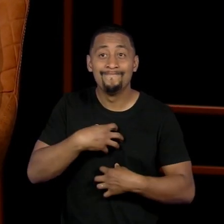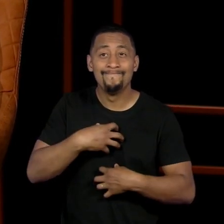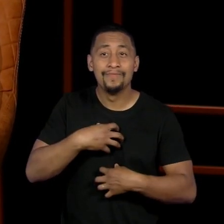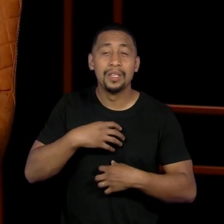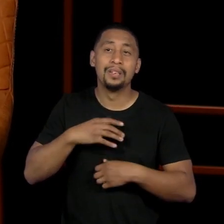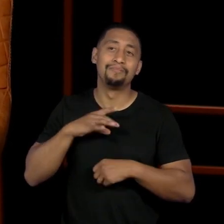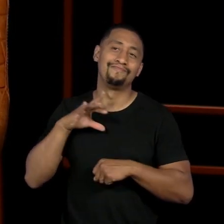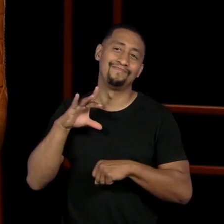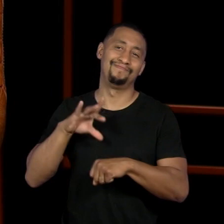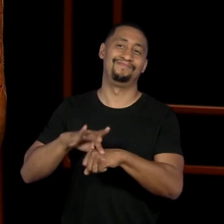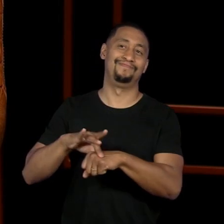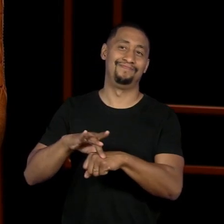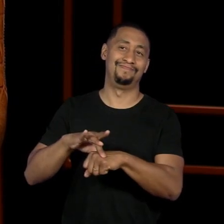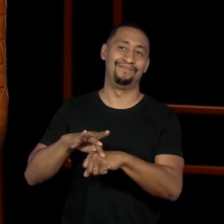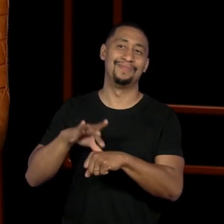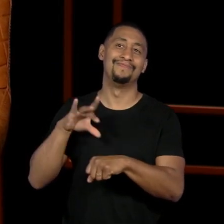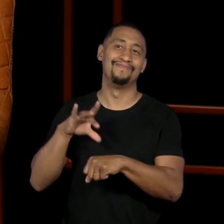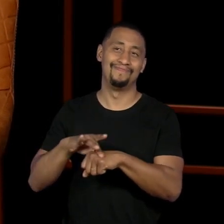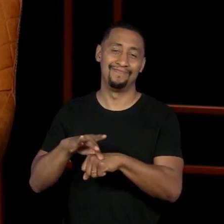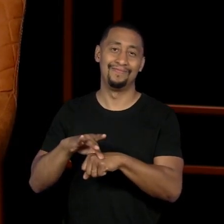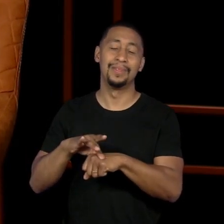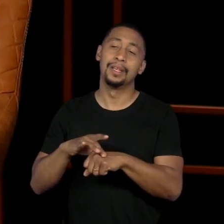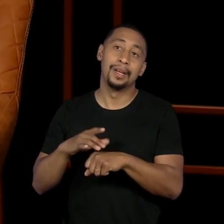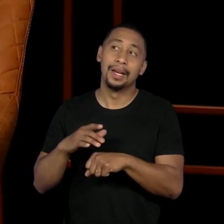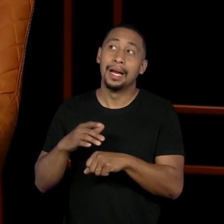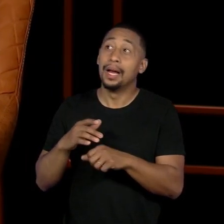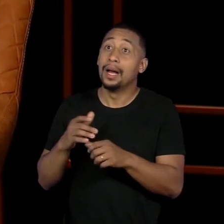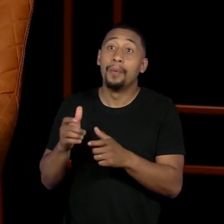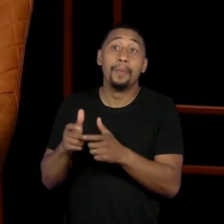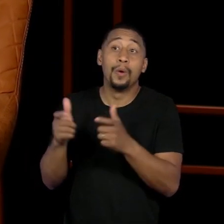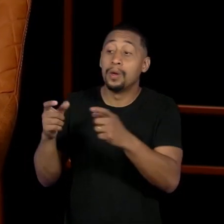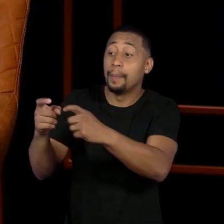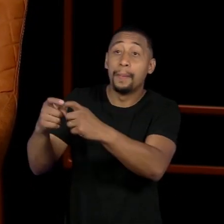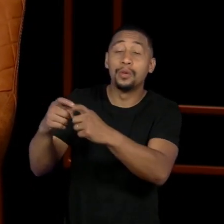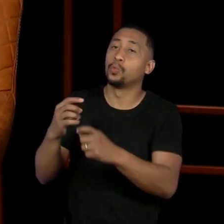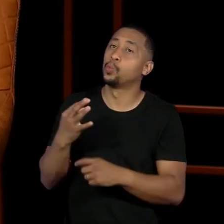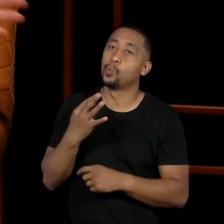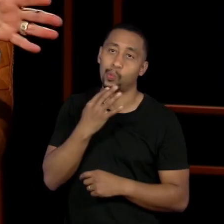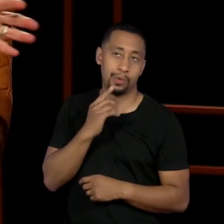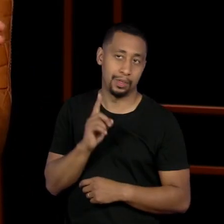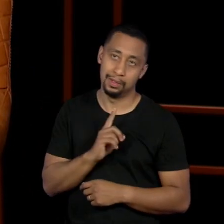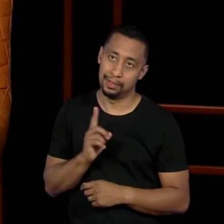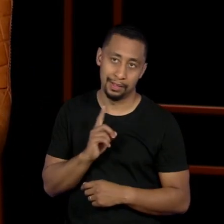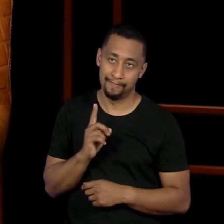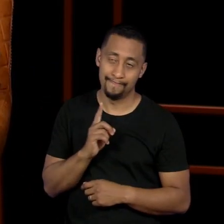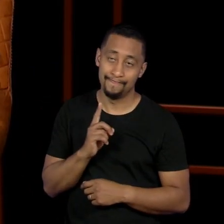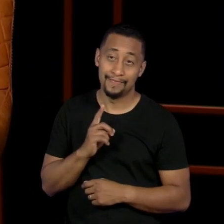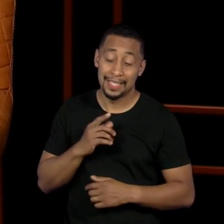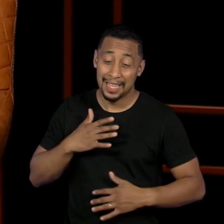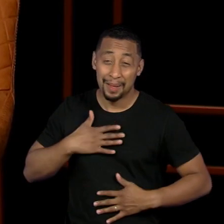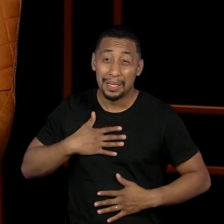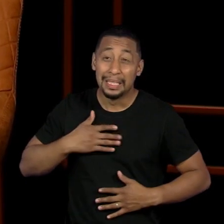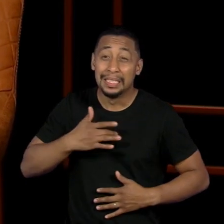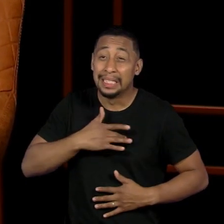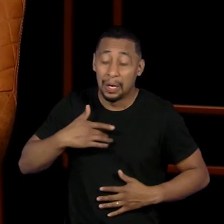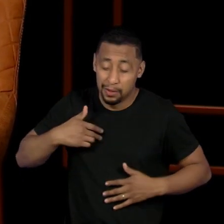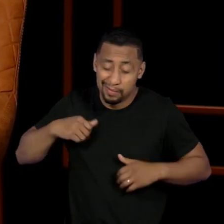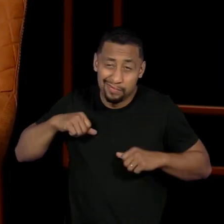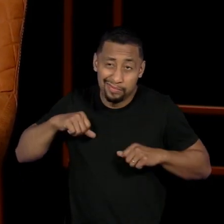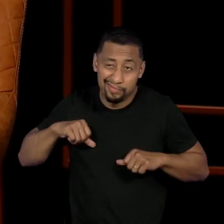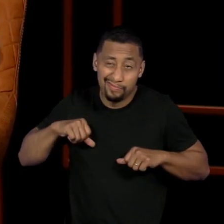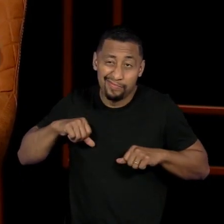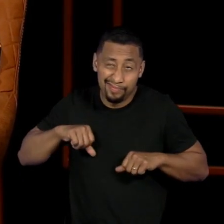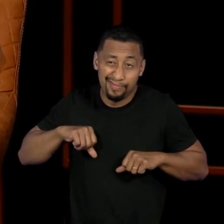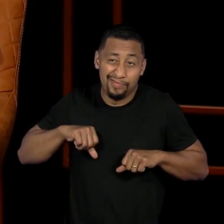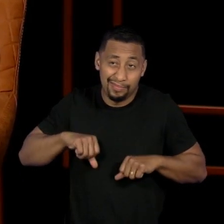conhecida ainda. A doença de Hodgkin, é um linfoma de Hodgkin, e eu já estava no último grau. Então,